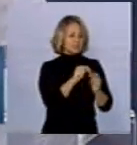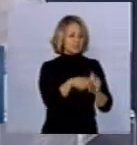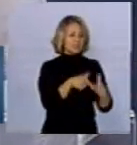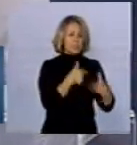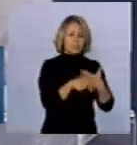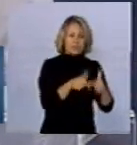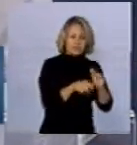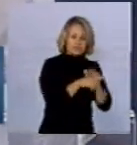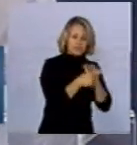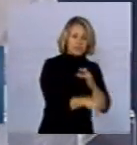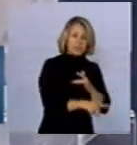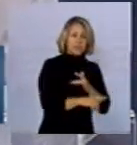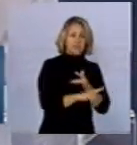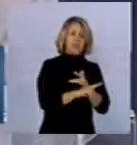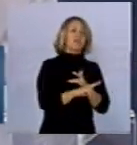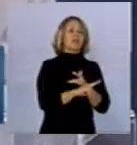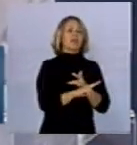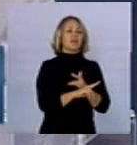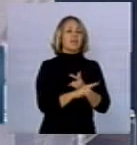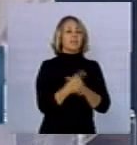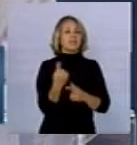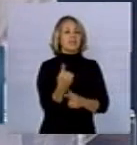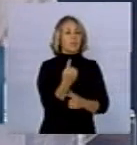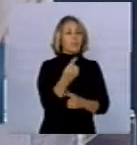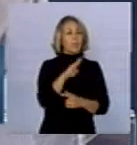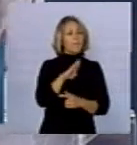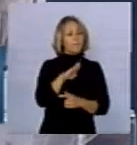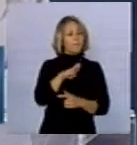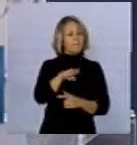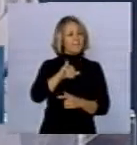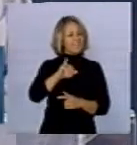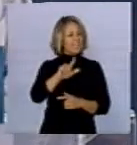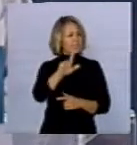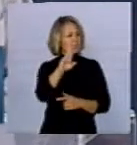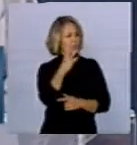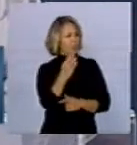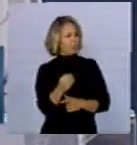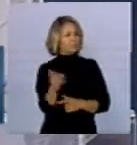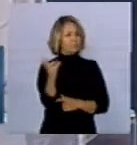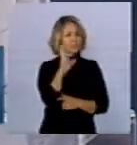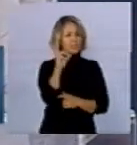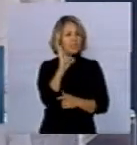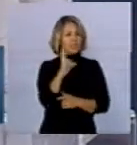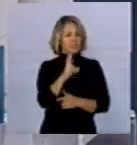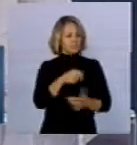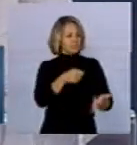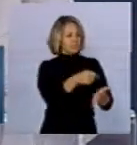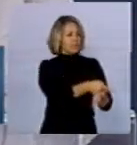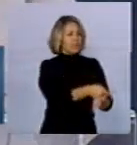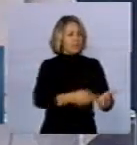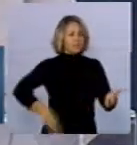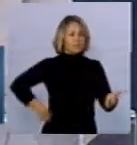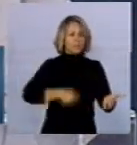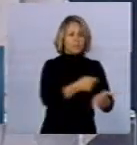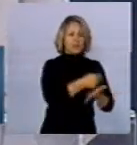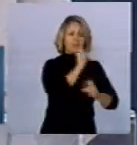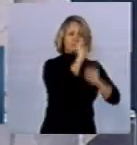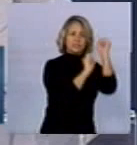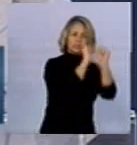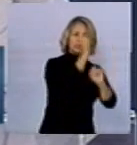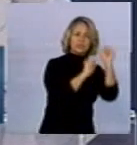cada um milhão de reais que se investe na indústria cultural